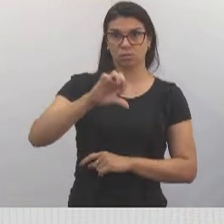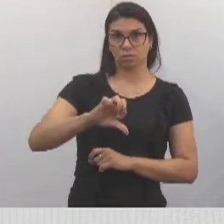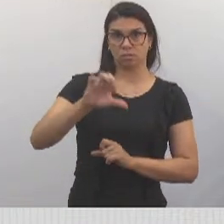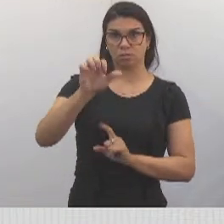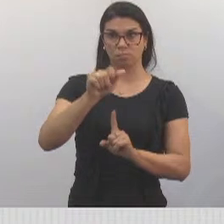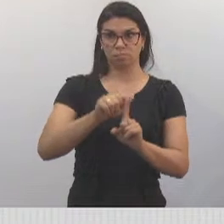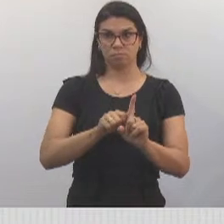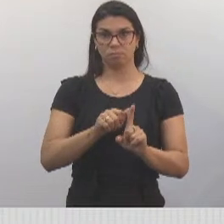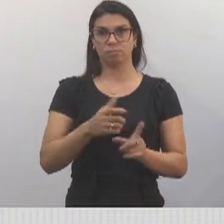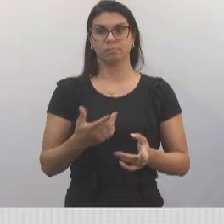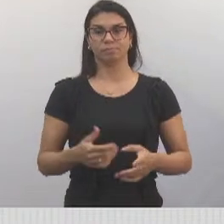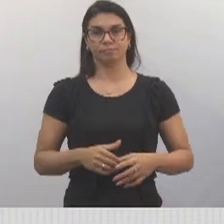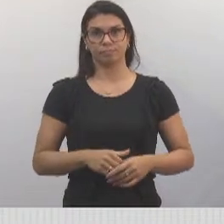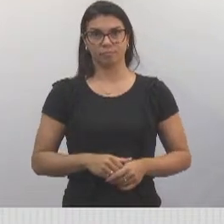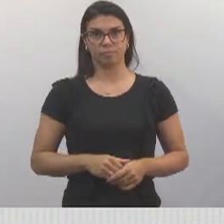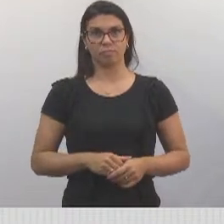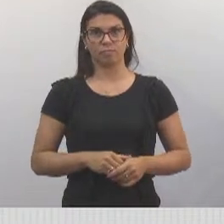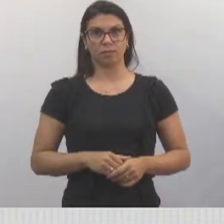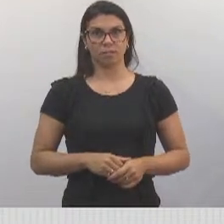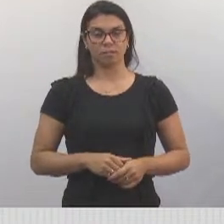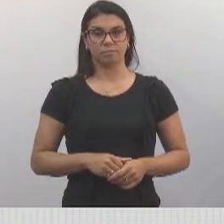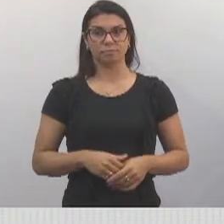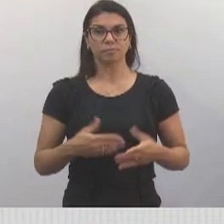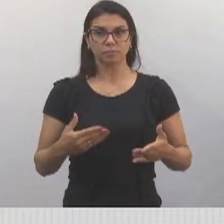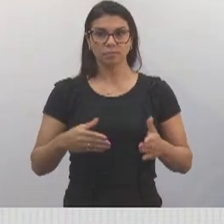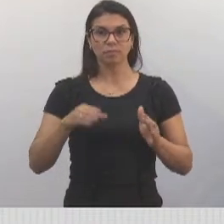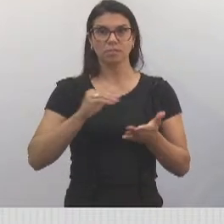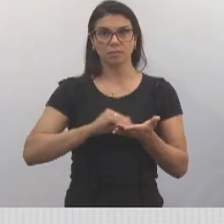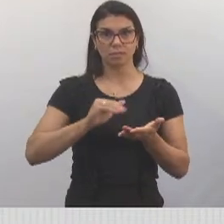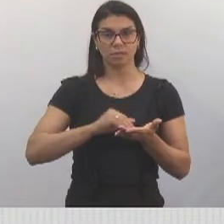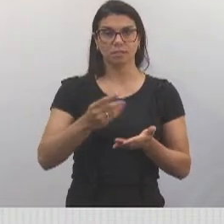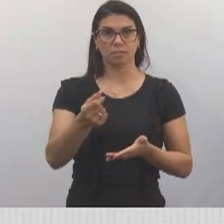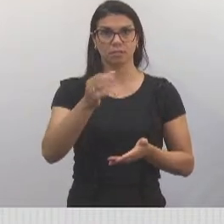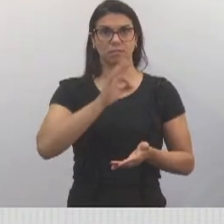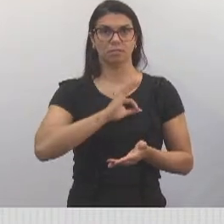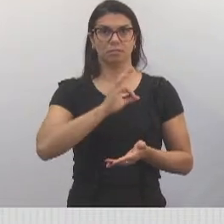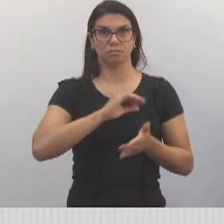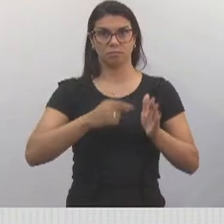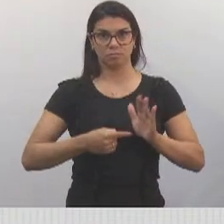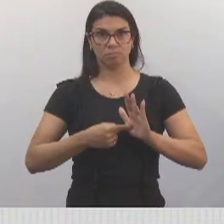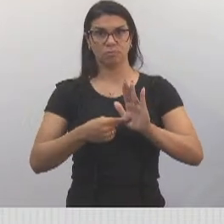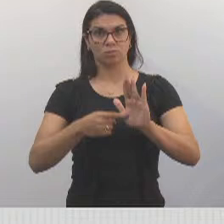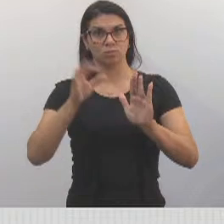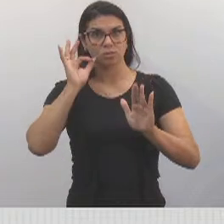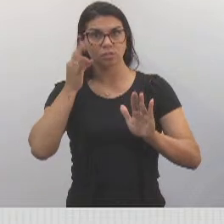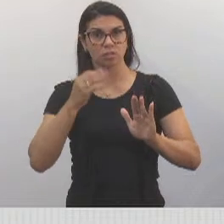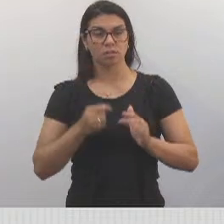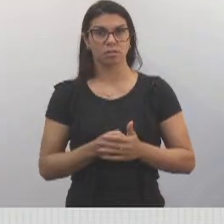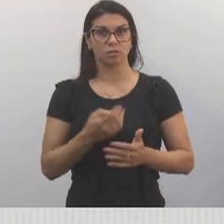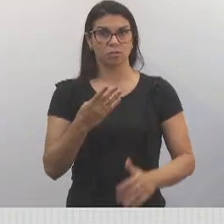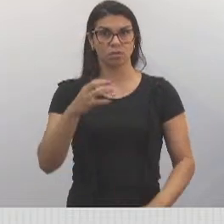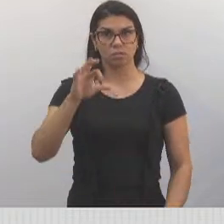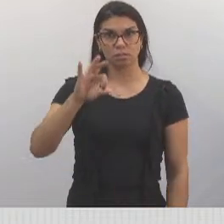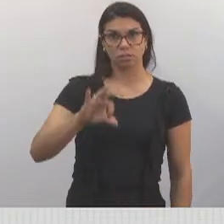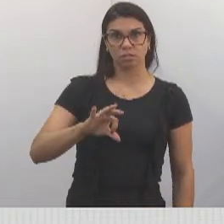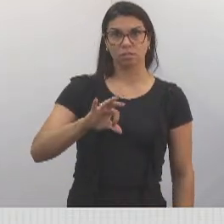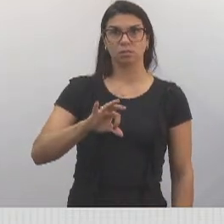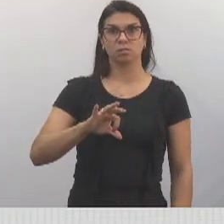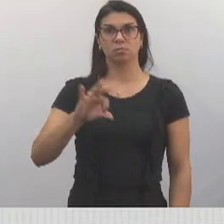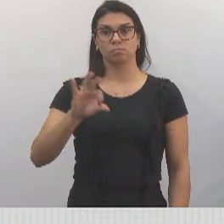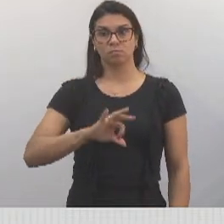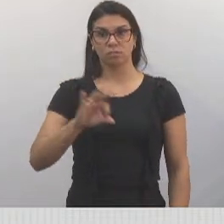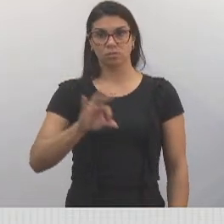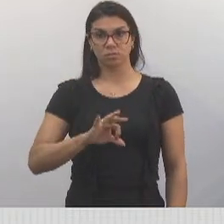esse material foi entregue pela Secretaria de Finanças. Então, 49% e